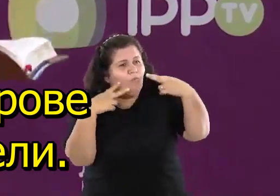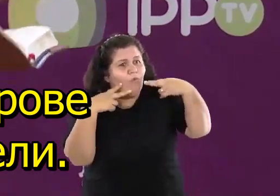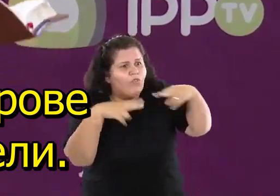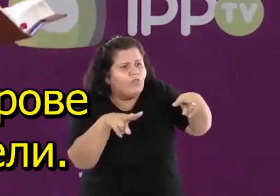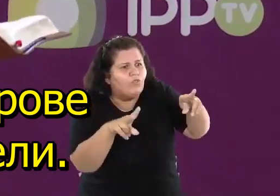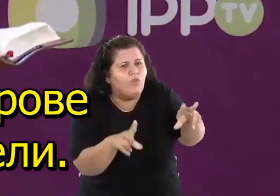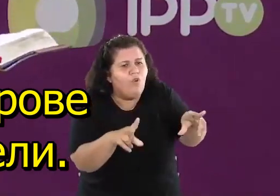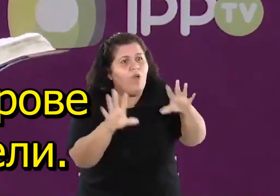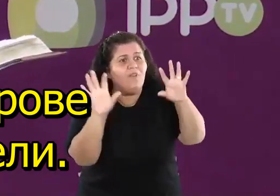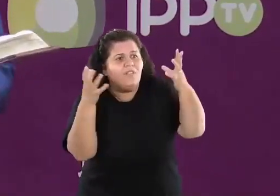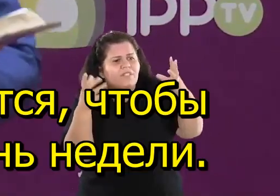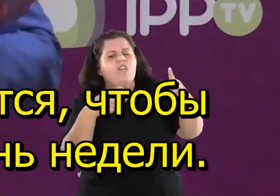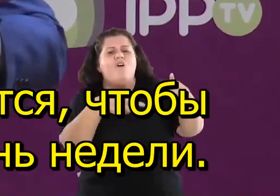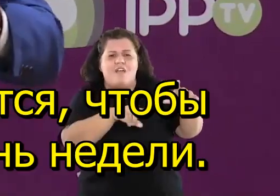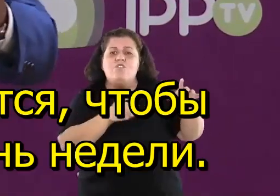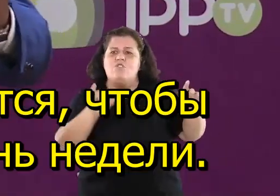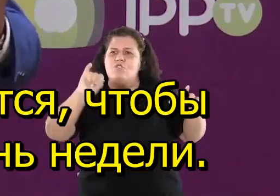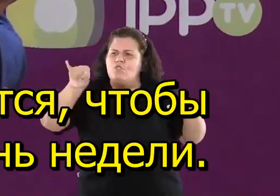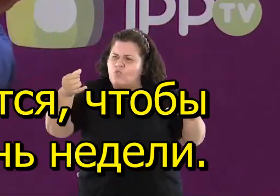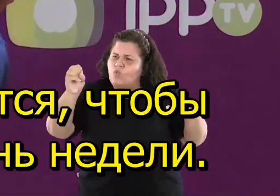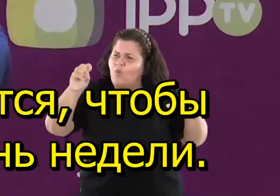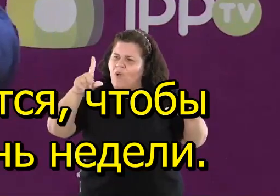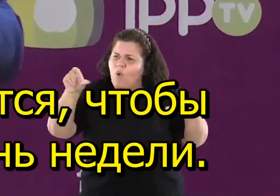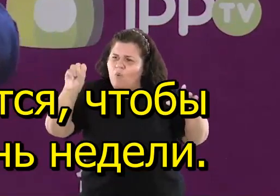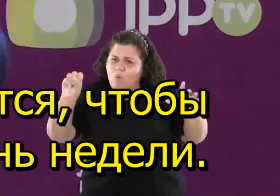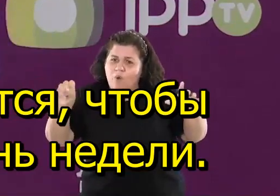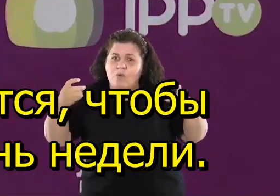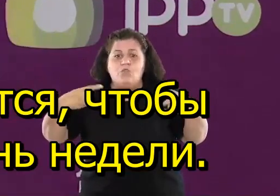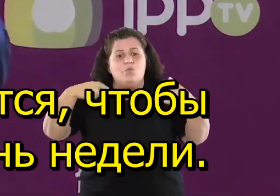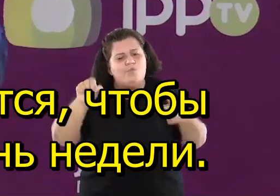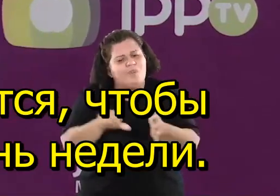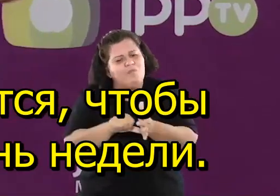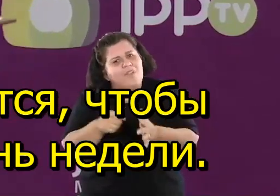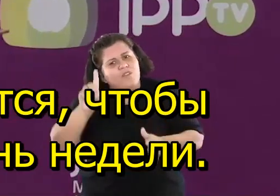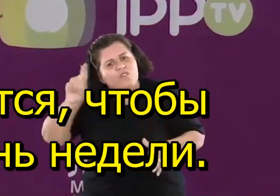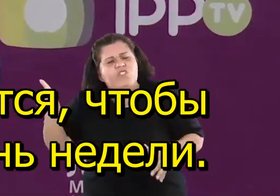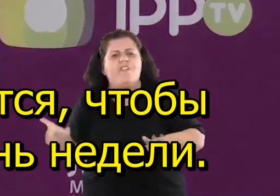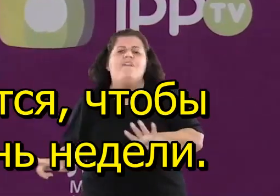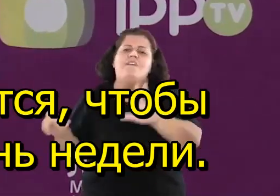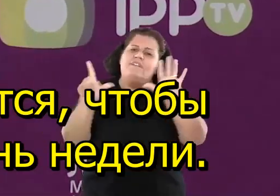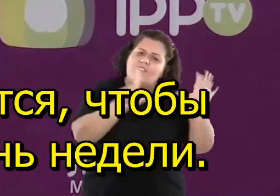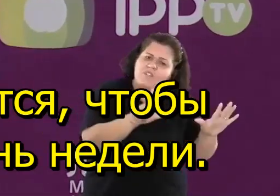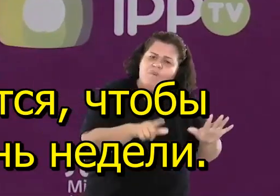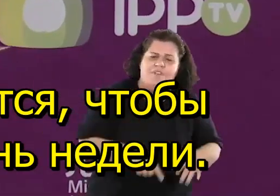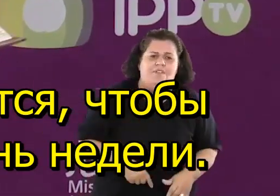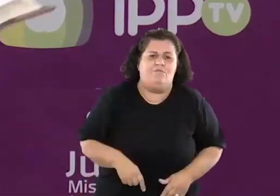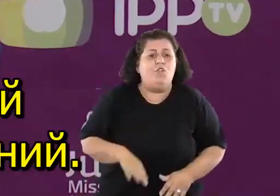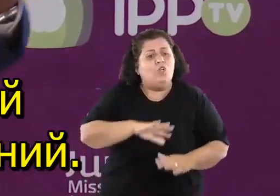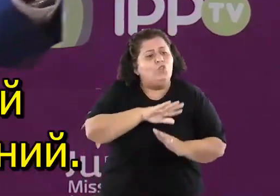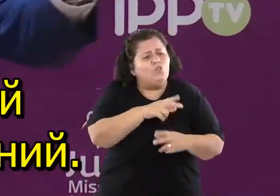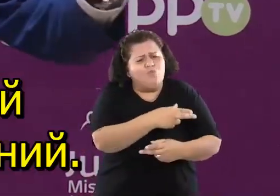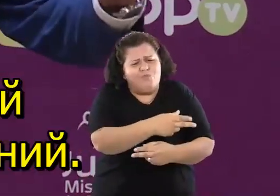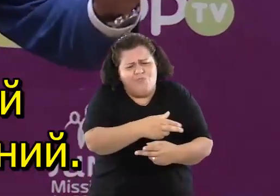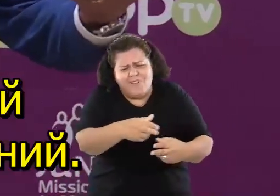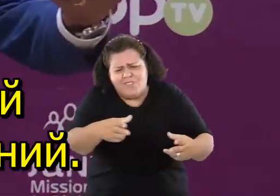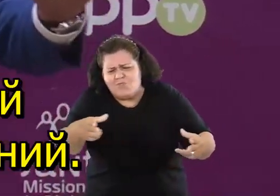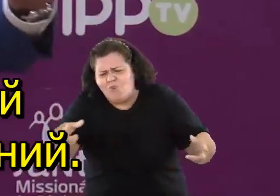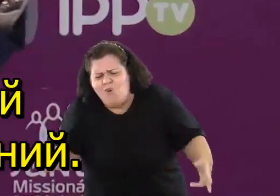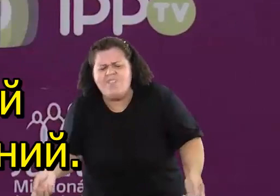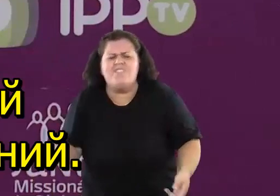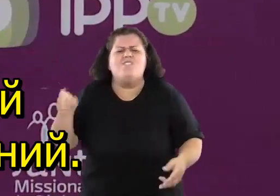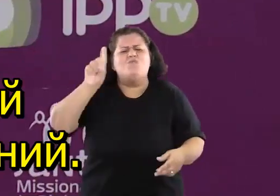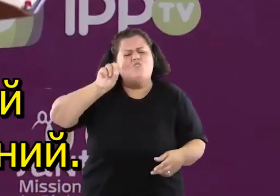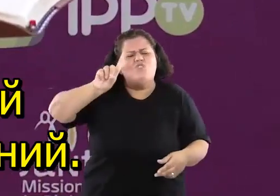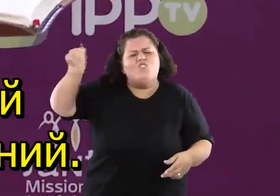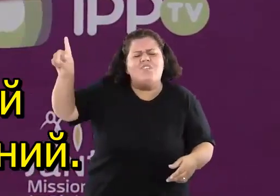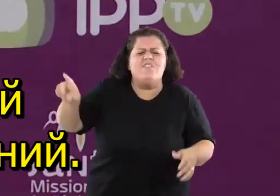no primeiro dia da semana. A igreja cristã se reunia para celebrar a ceia no primeiro dia da semana. Você e eu, no